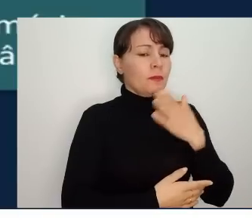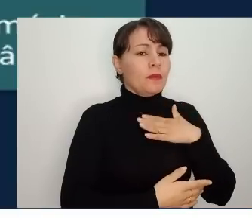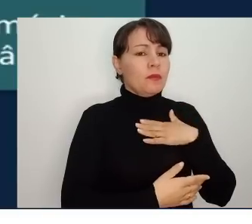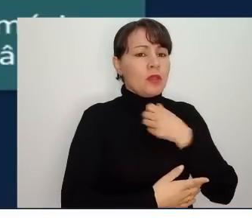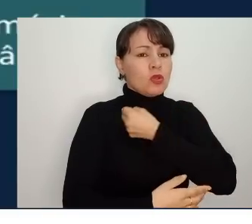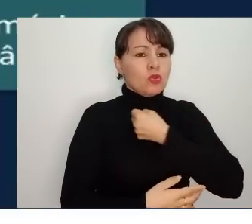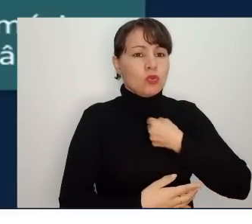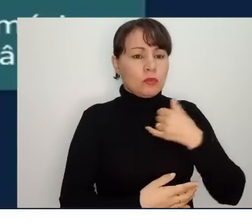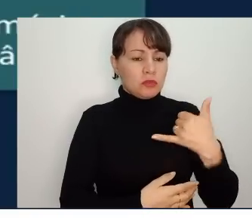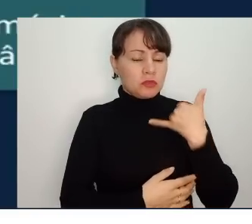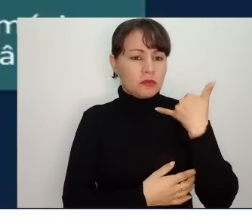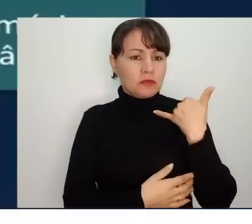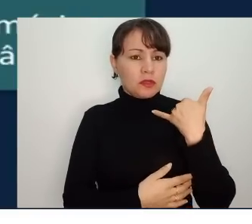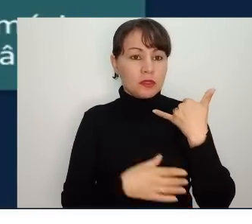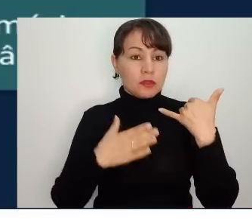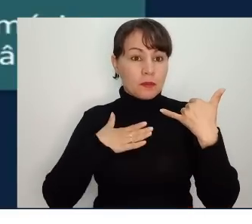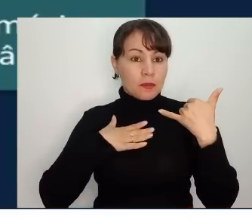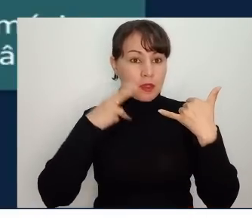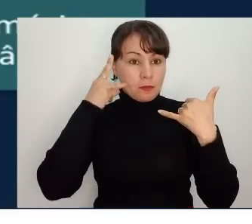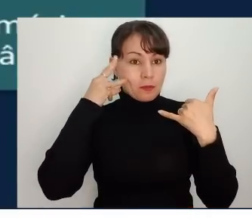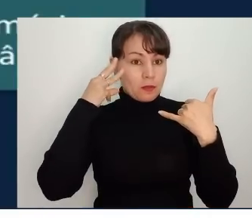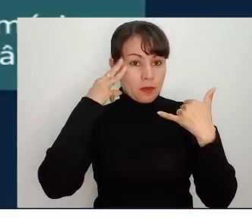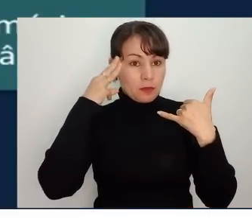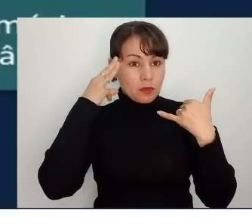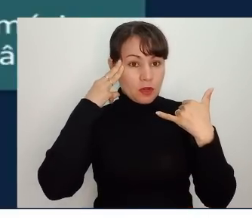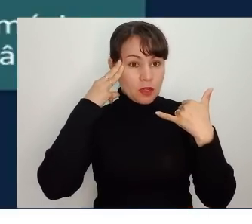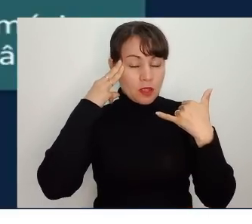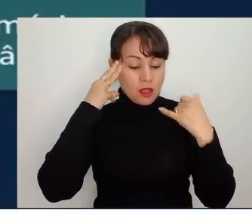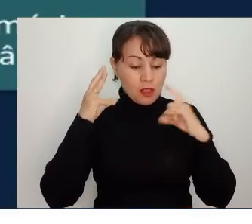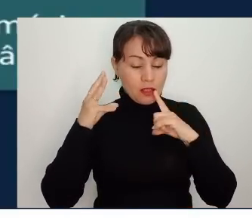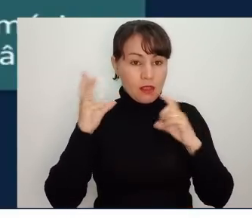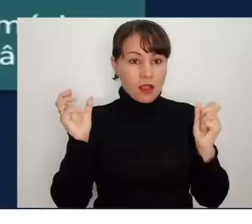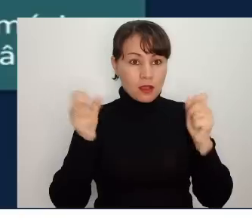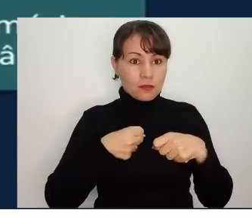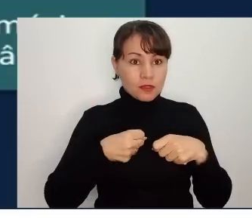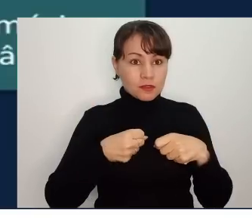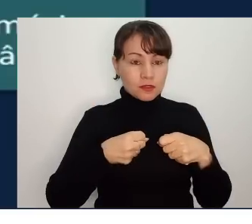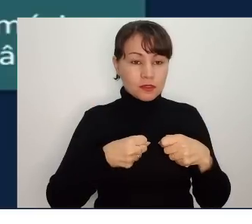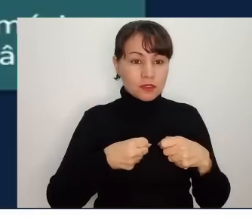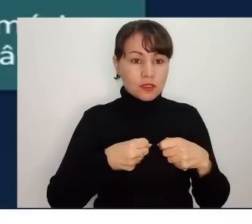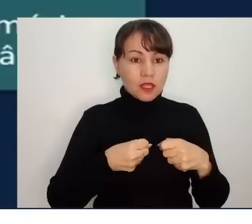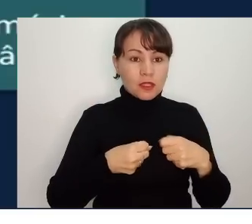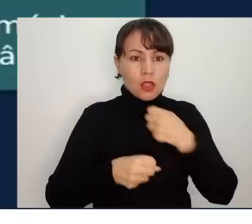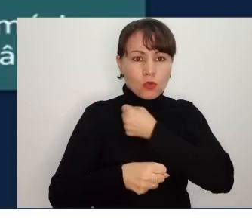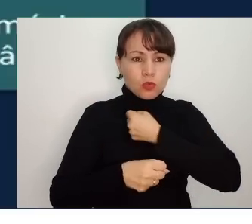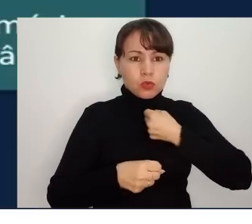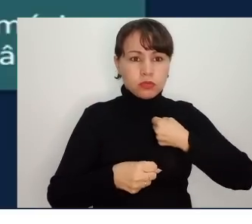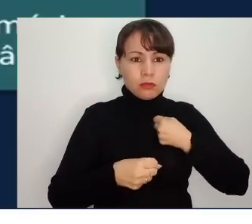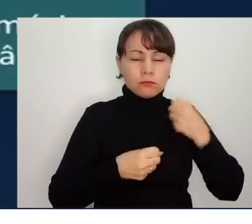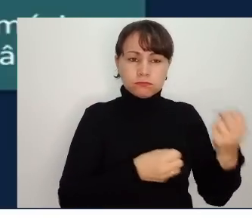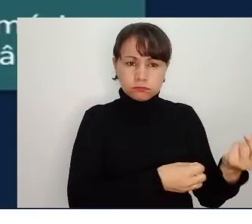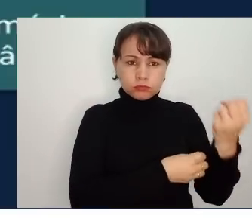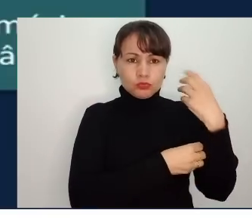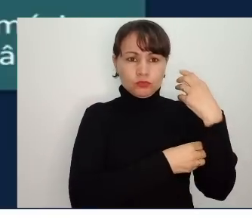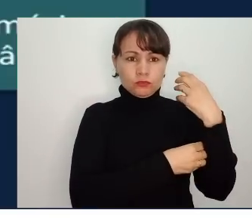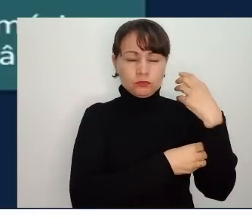para alguém. Então, a minha memória, a curto prazo, ela tem a capacidade de armazenamento de 9